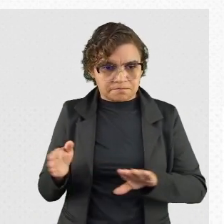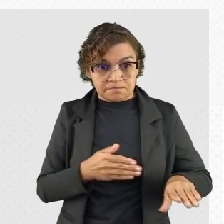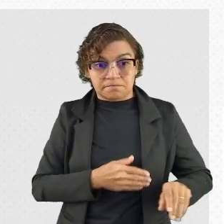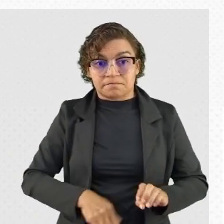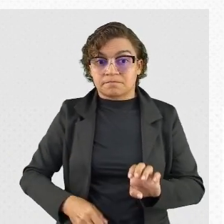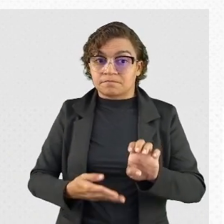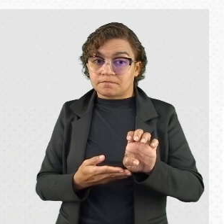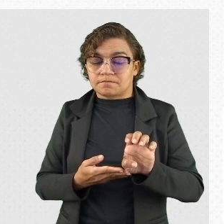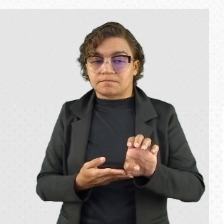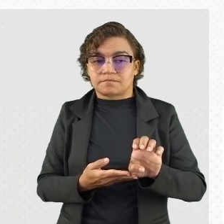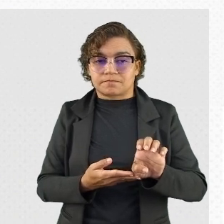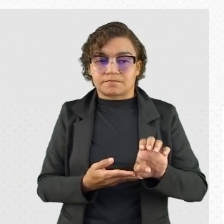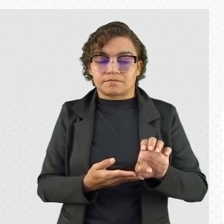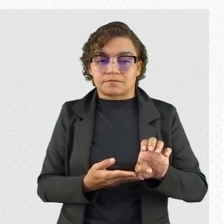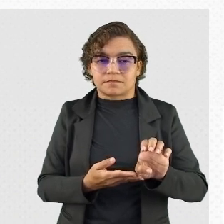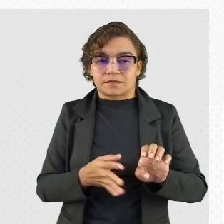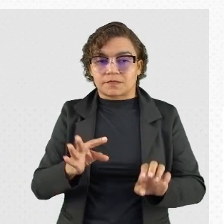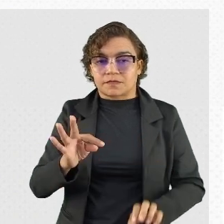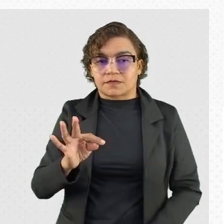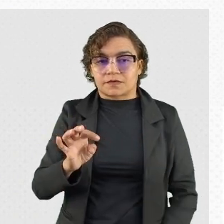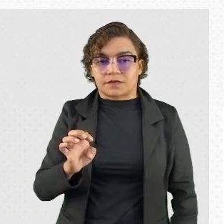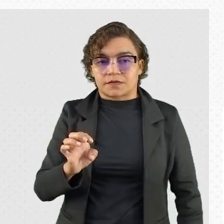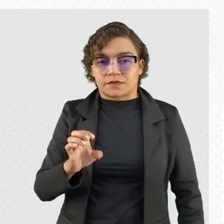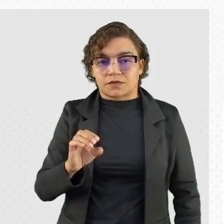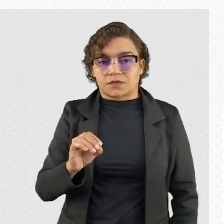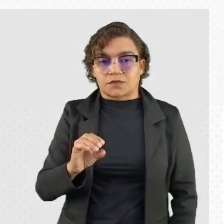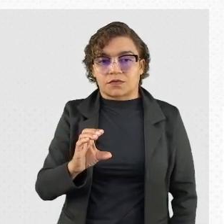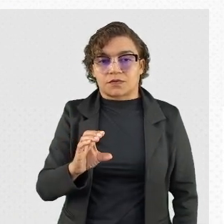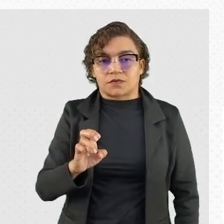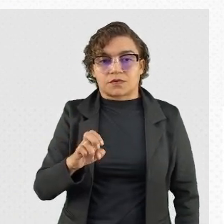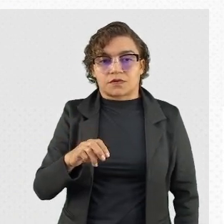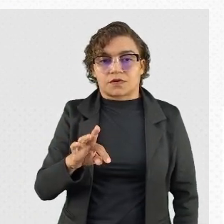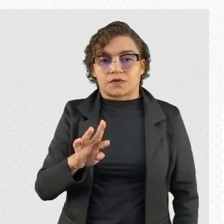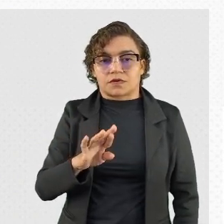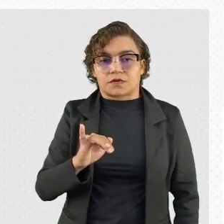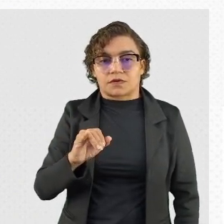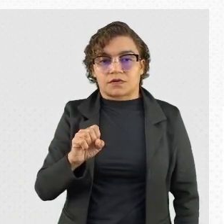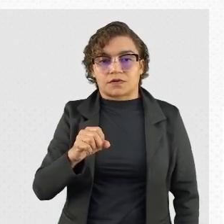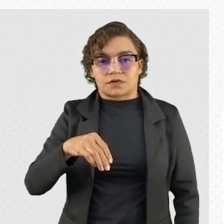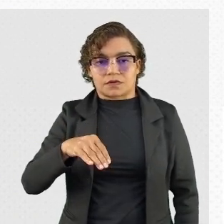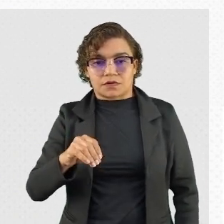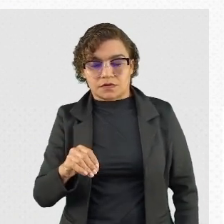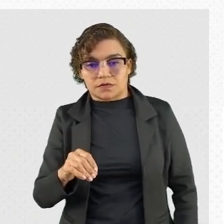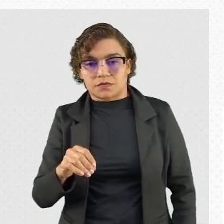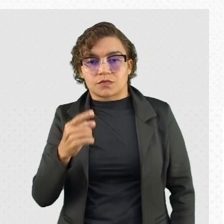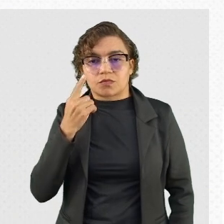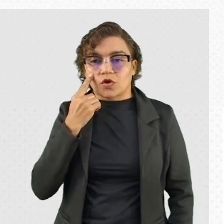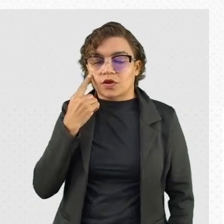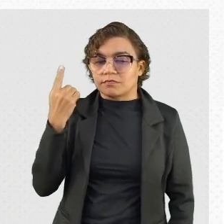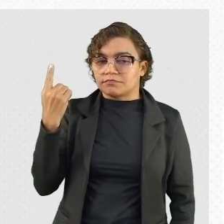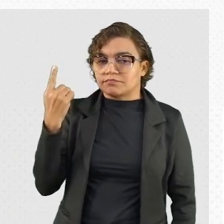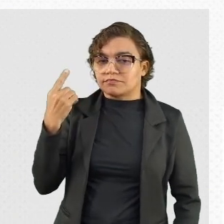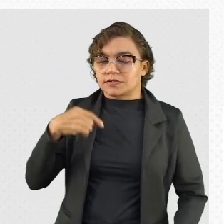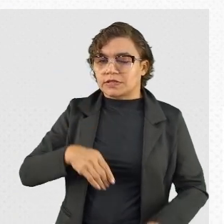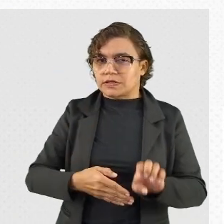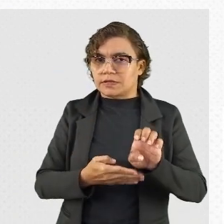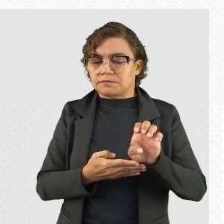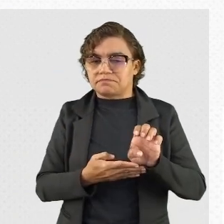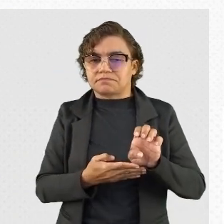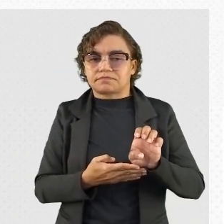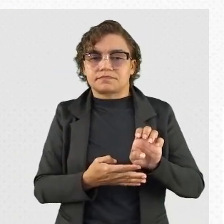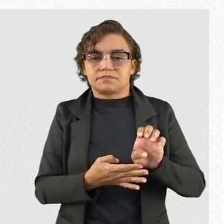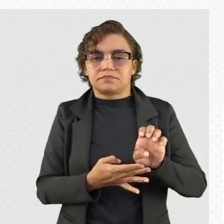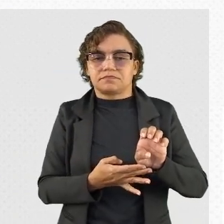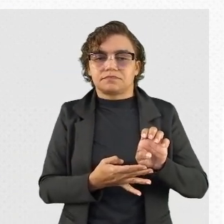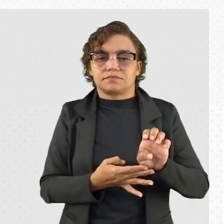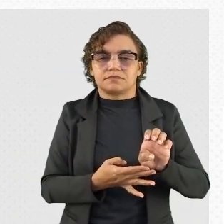seguinte: o teocentrismo, a concepção predominante na produção intelectual e artística medieval, que